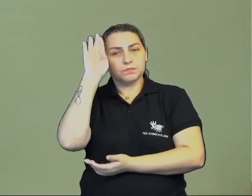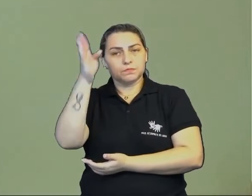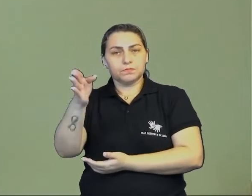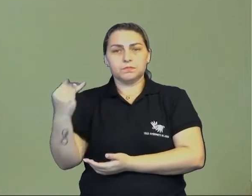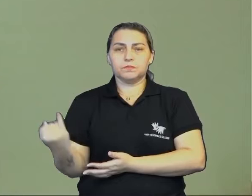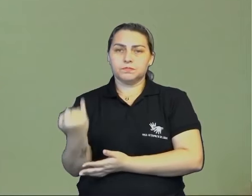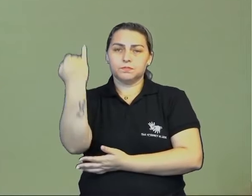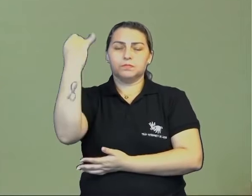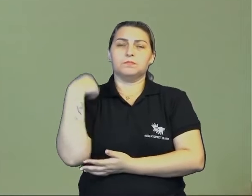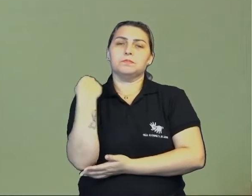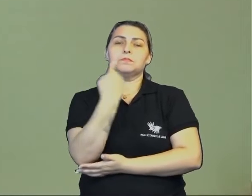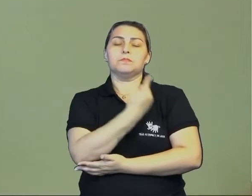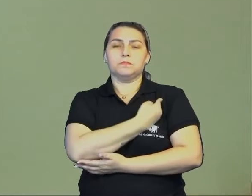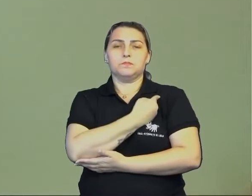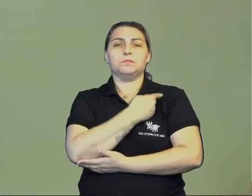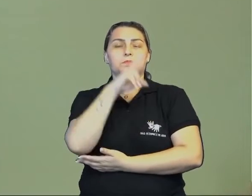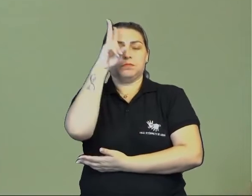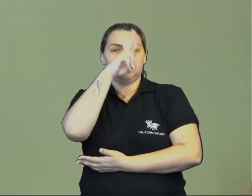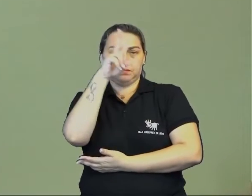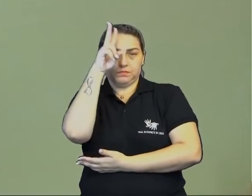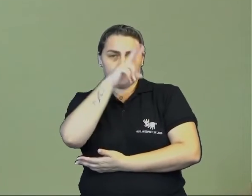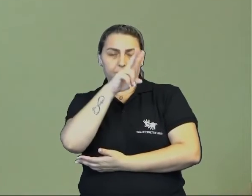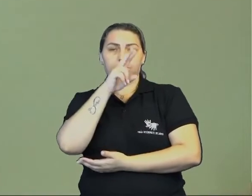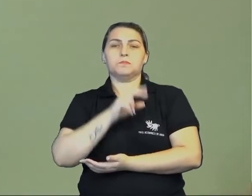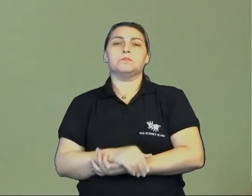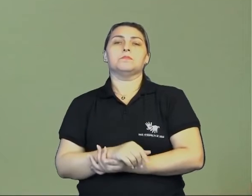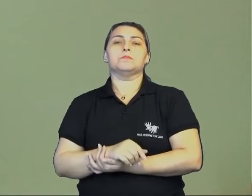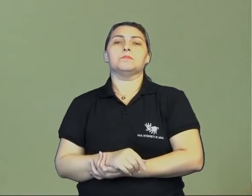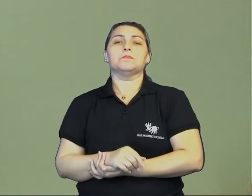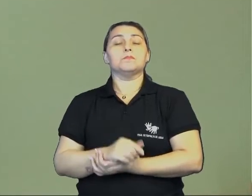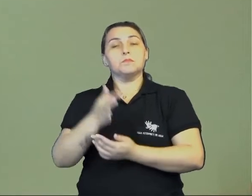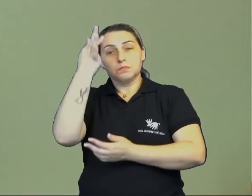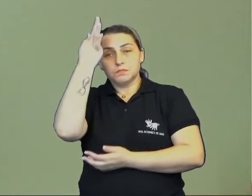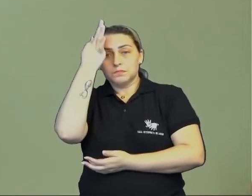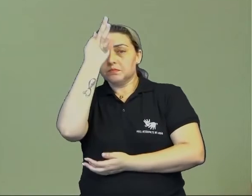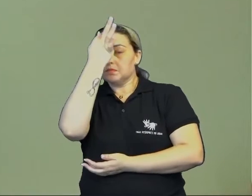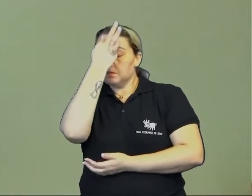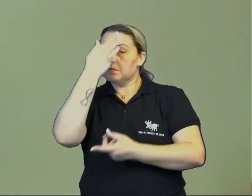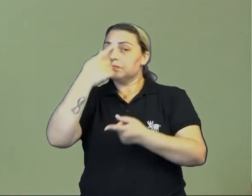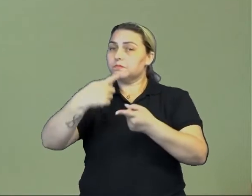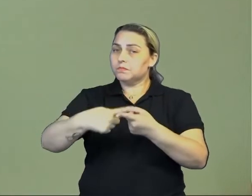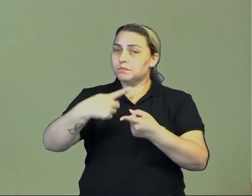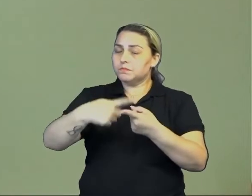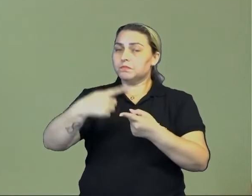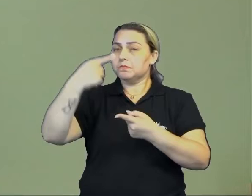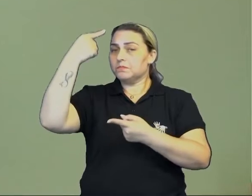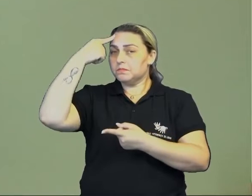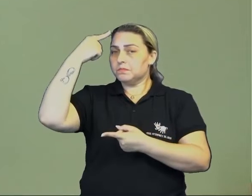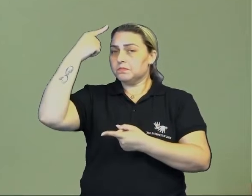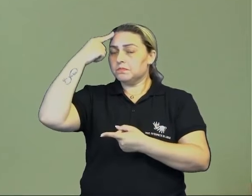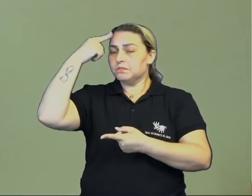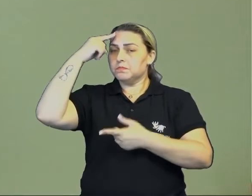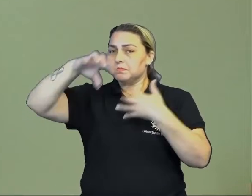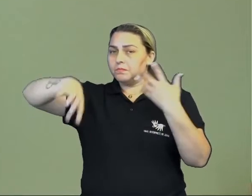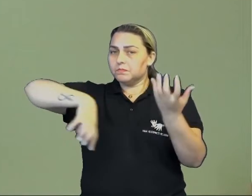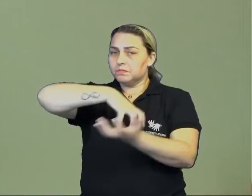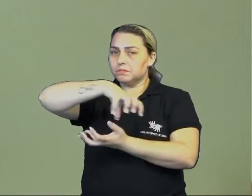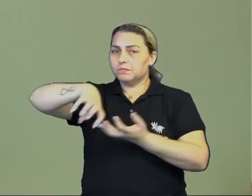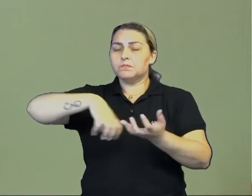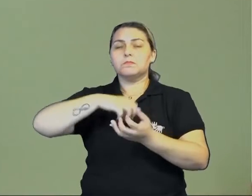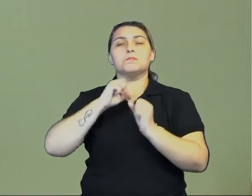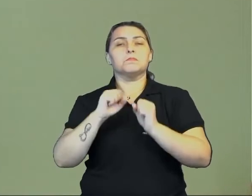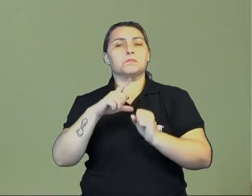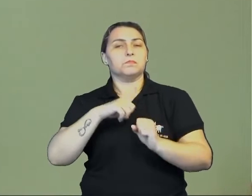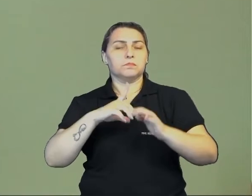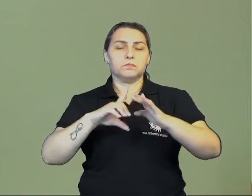é importante a gente salientar que, graças à filosofia, graças a esse pensamento revolucionário, pode-se